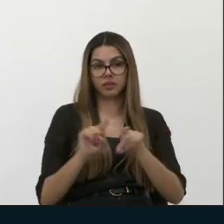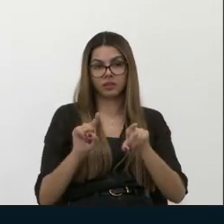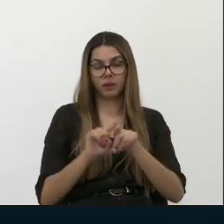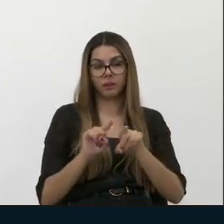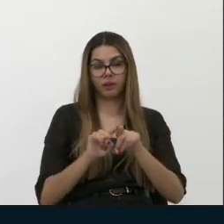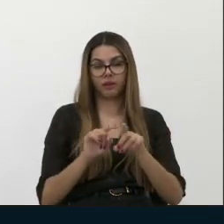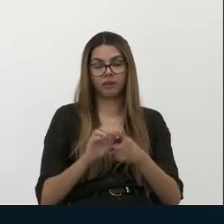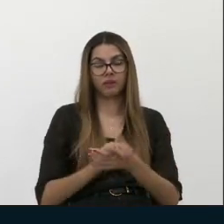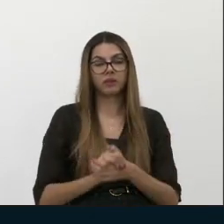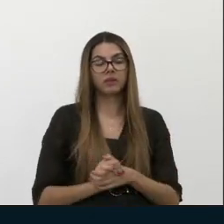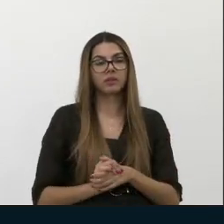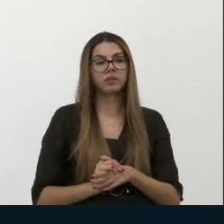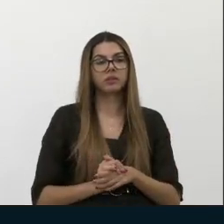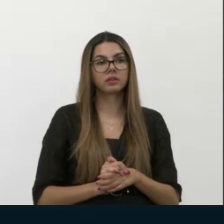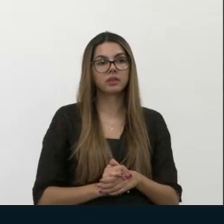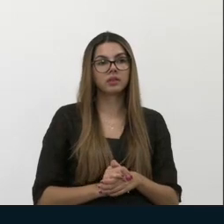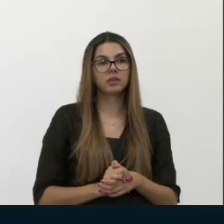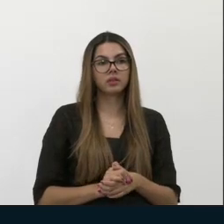forma de